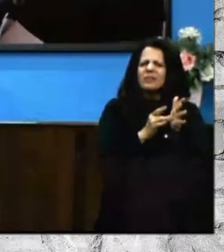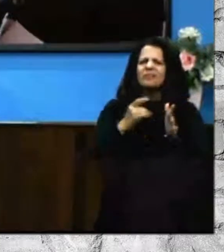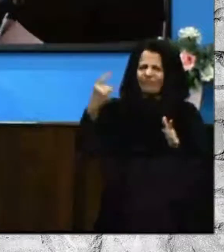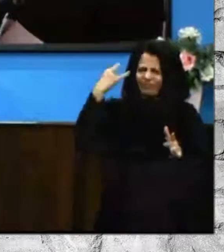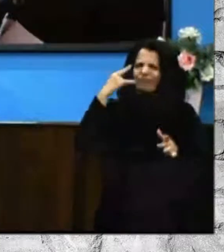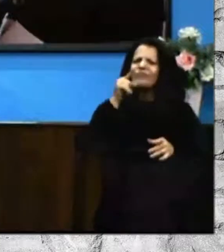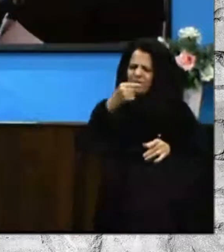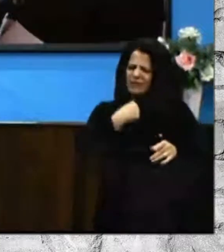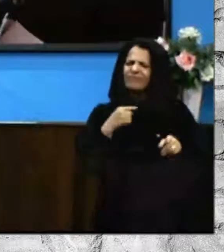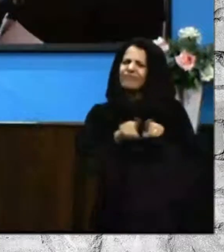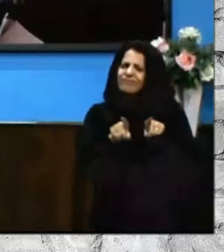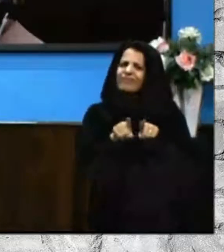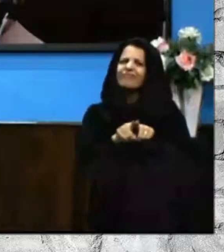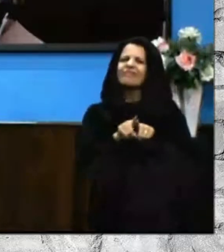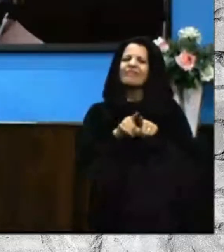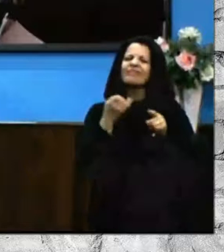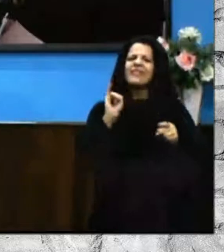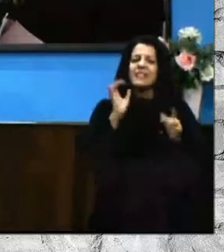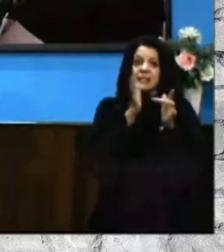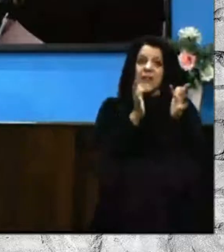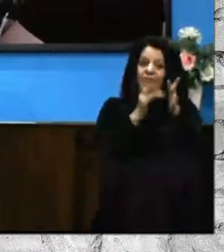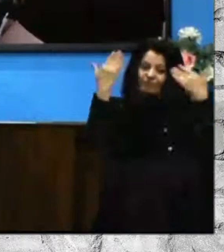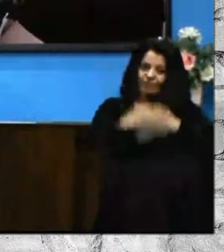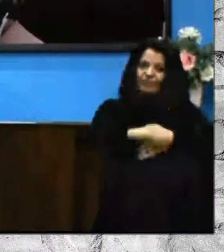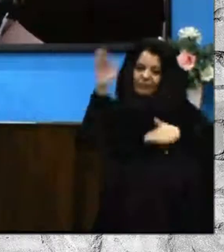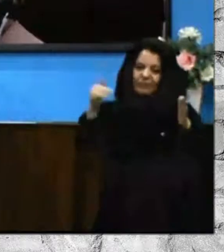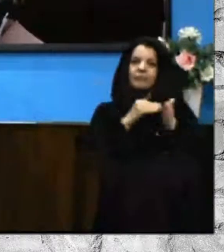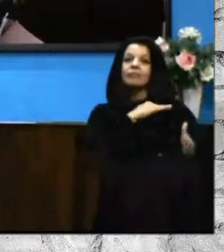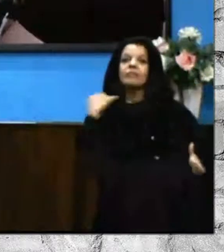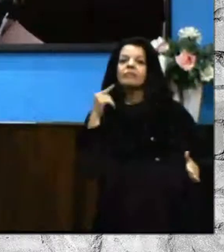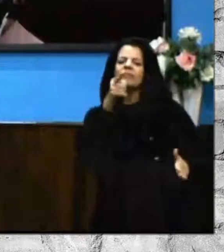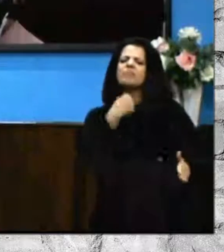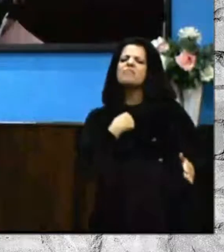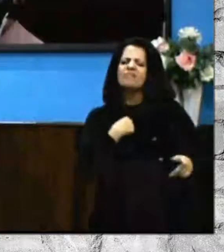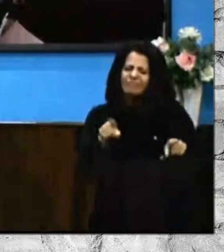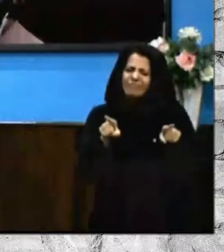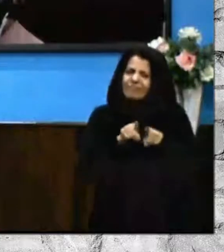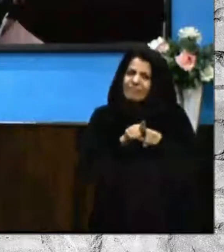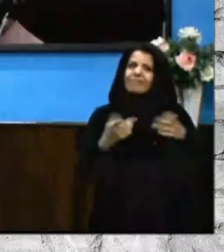seremos. E se Jesus foi provado até a morte, nós não seremos.